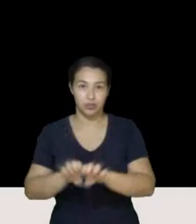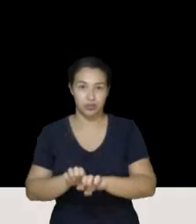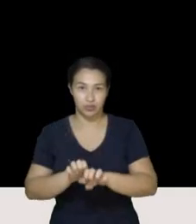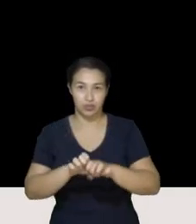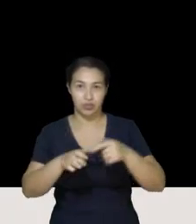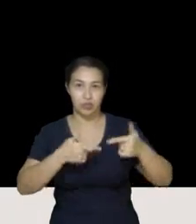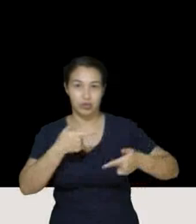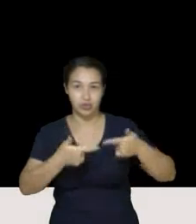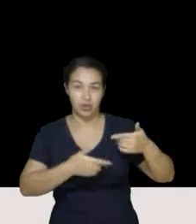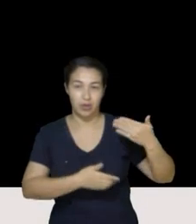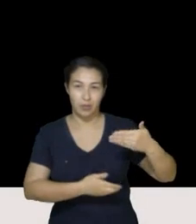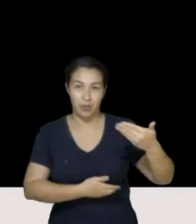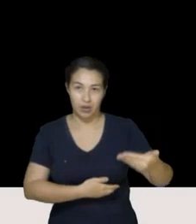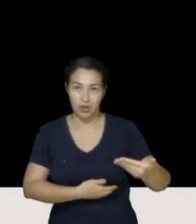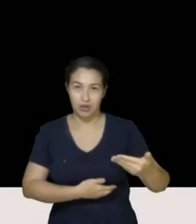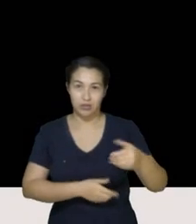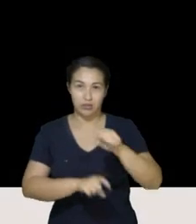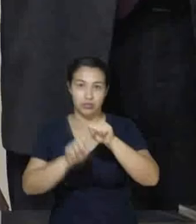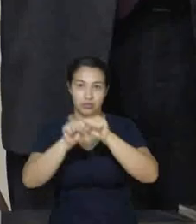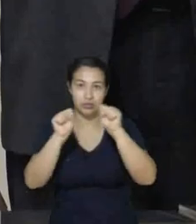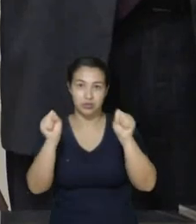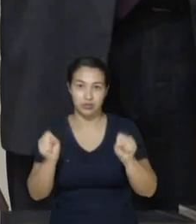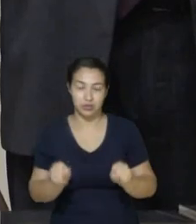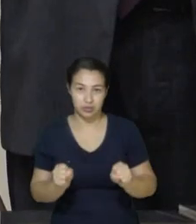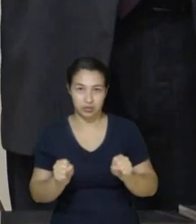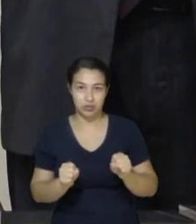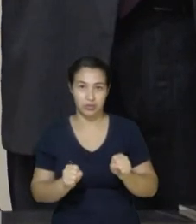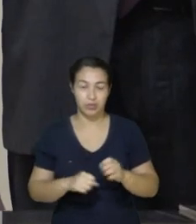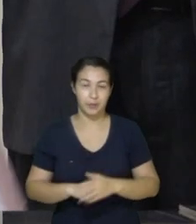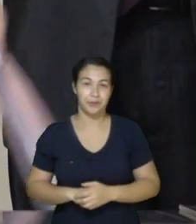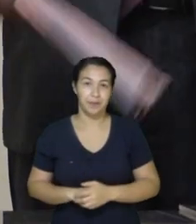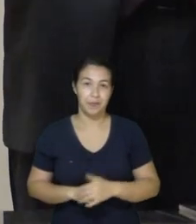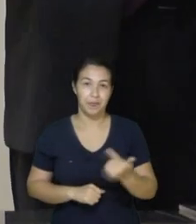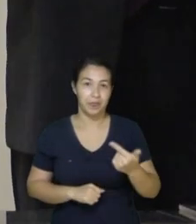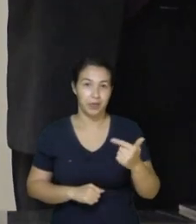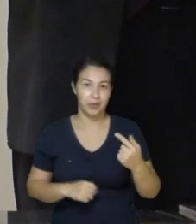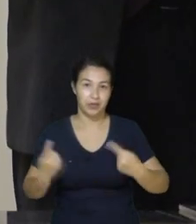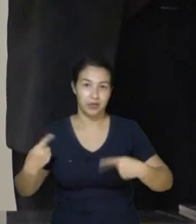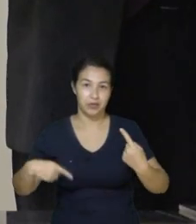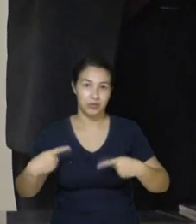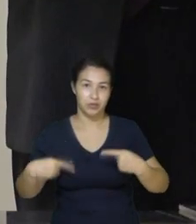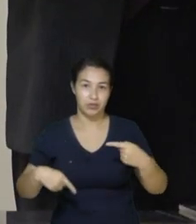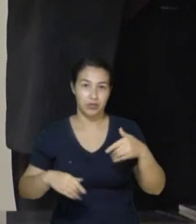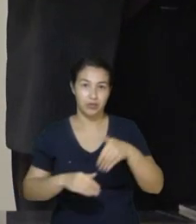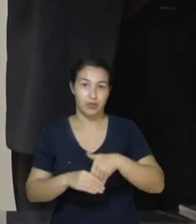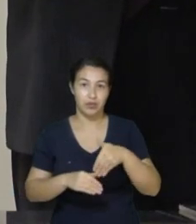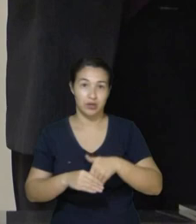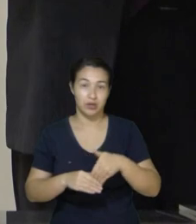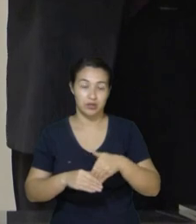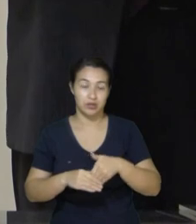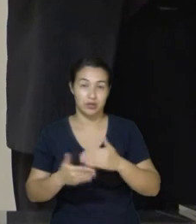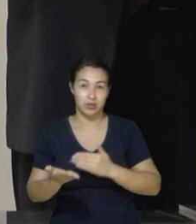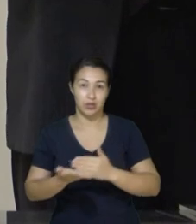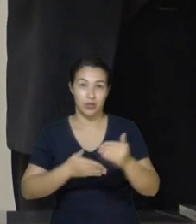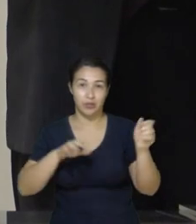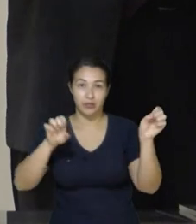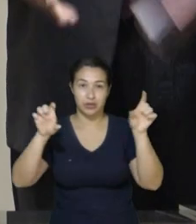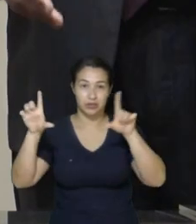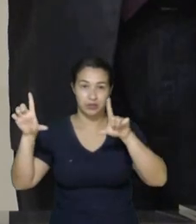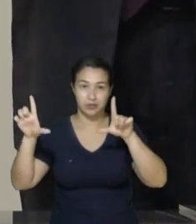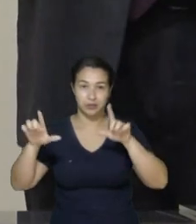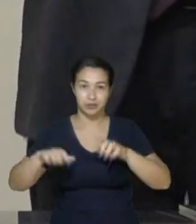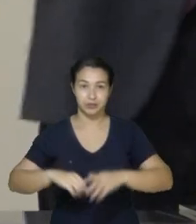sistema. Em discussão, não havendo em votação, deputados, vamos para a abertura do